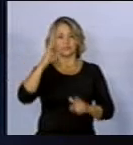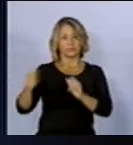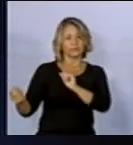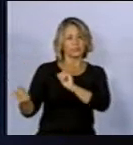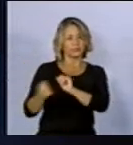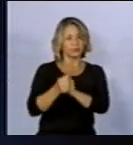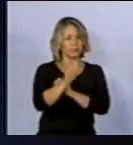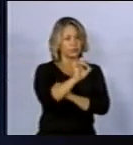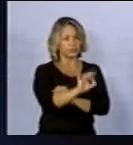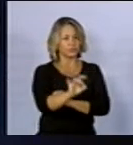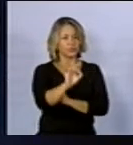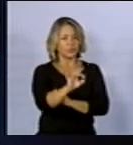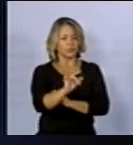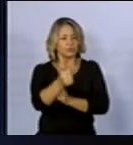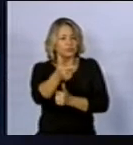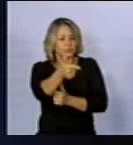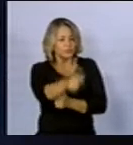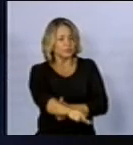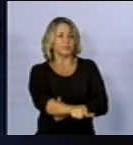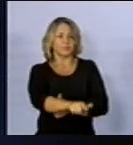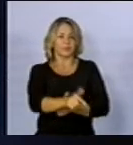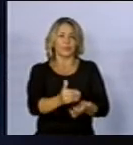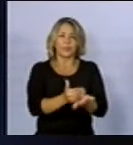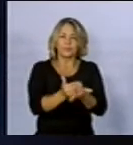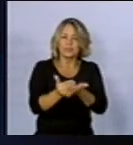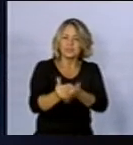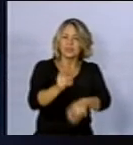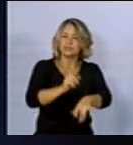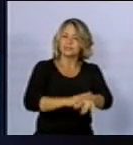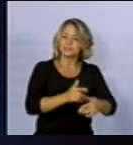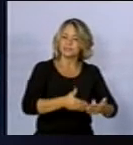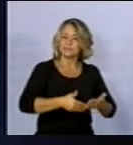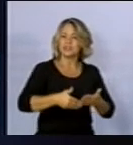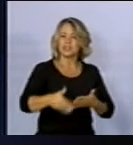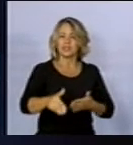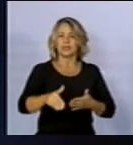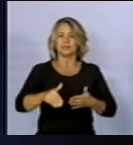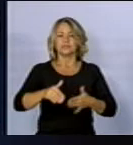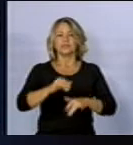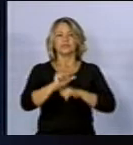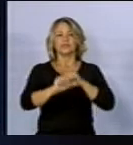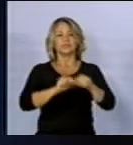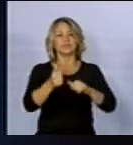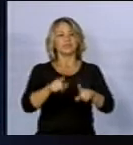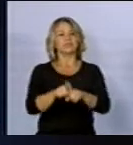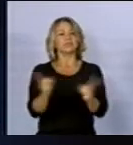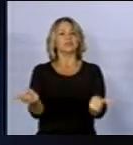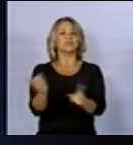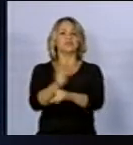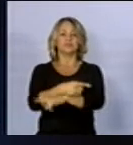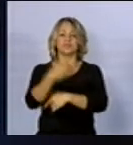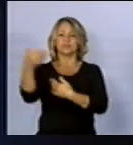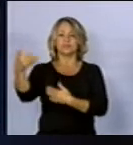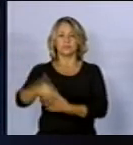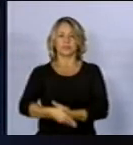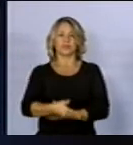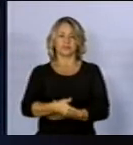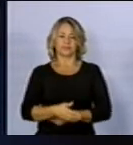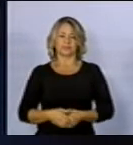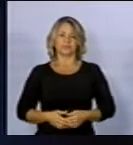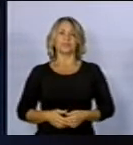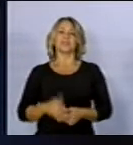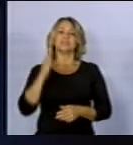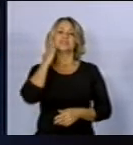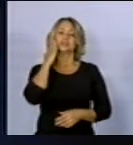só de recomeçar este momento probatório na repercussão geral mas de inverter o ônus da prova e sem